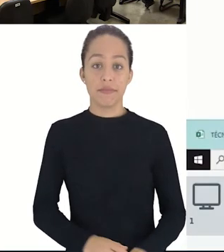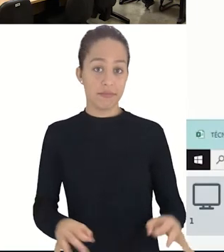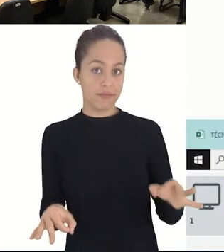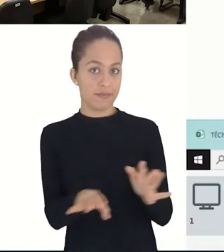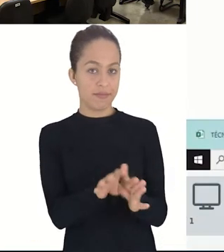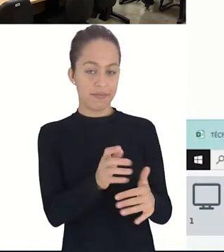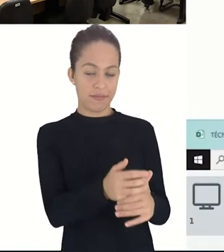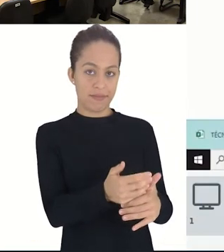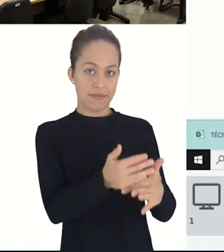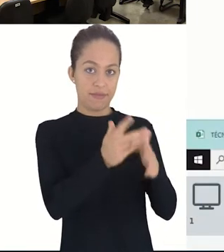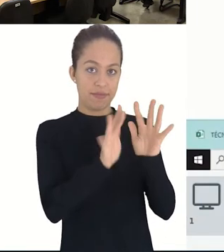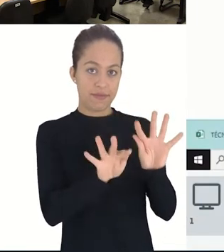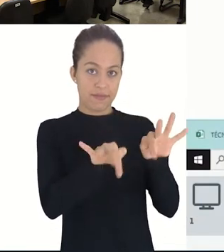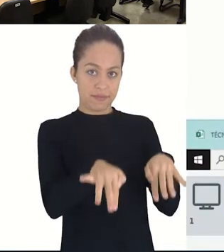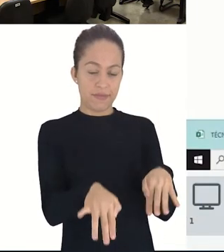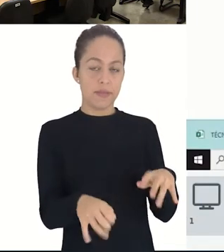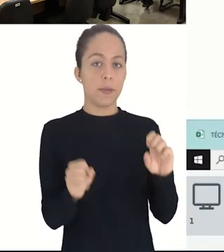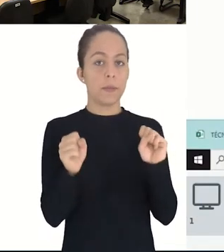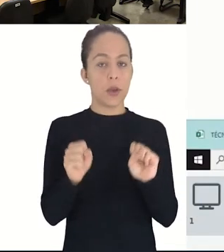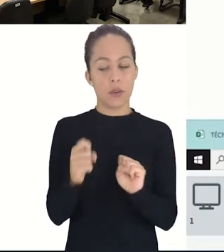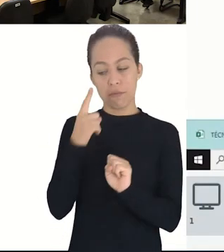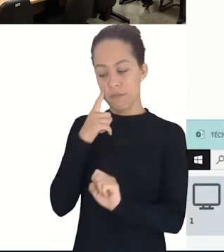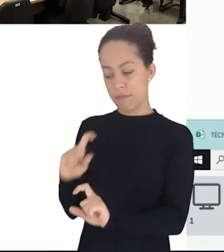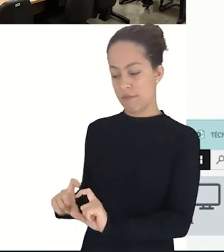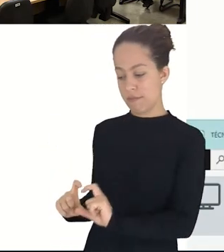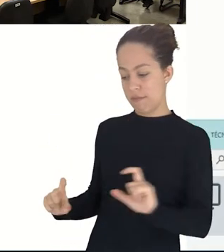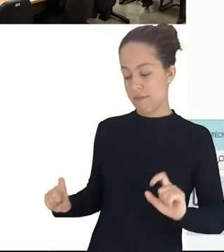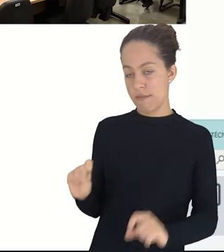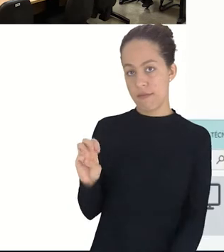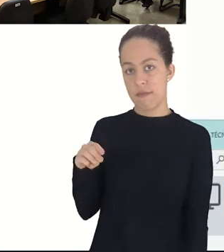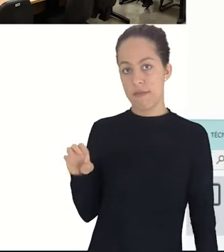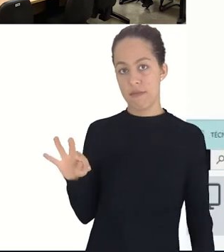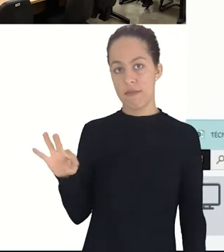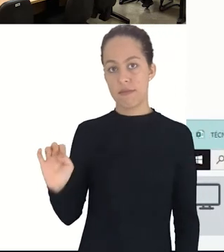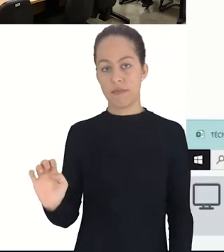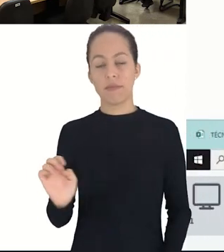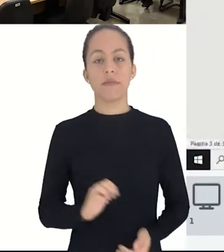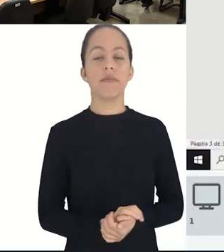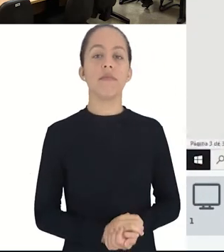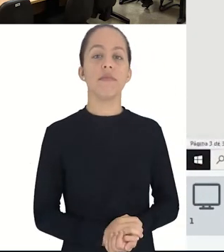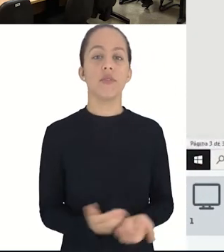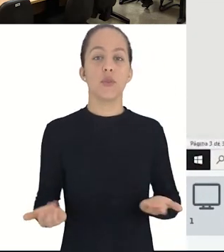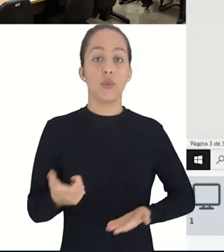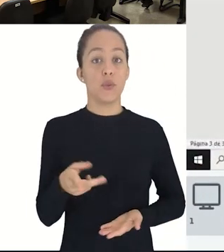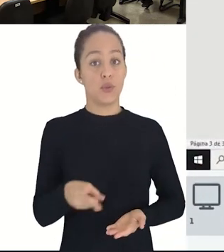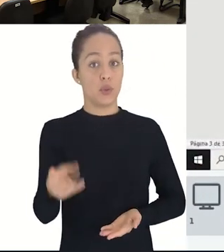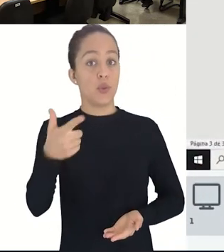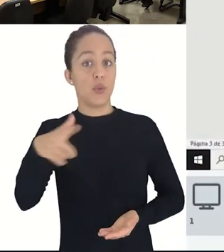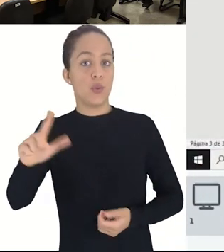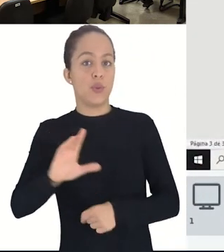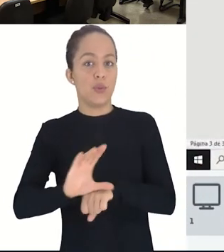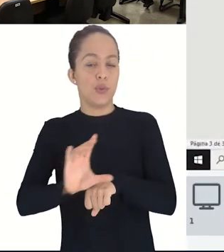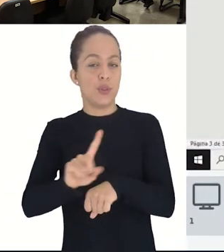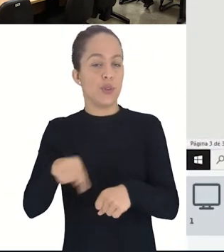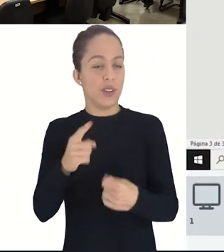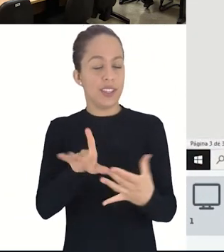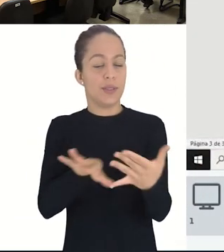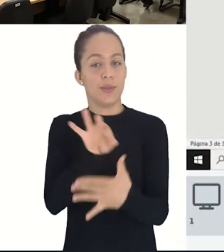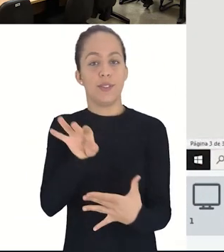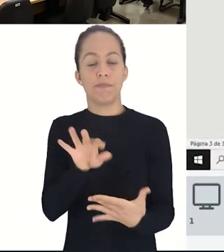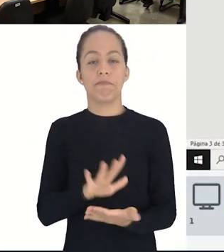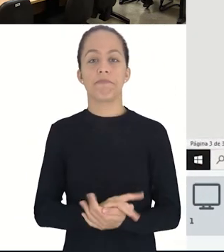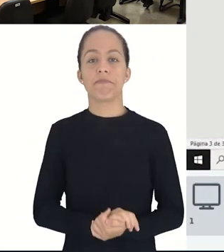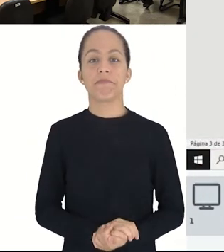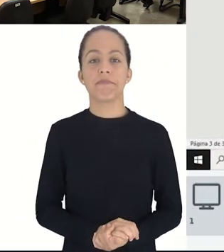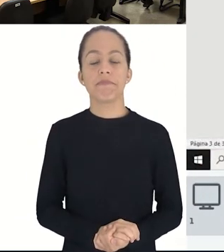Pronto, chegamos ao final. A semente pode ser conferida. Vamos prosseguir para o próximo curso a ser sorteado.